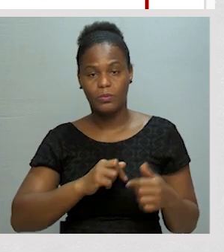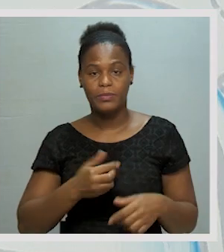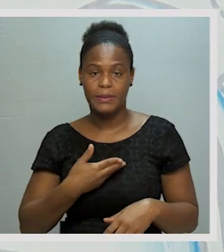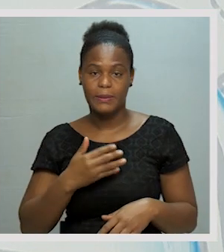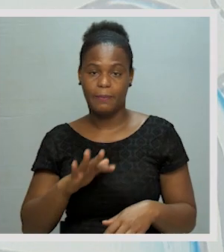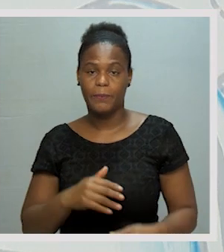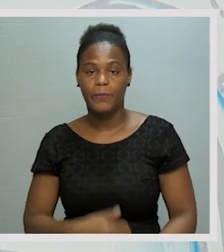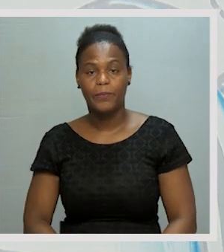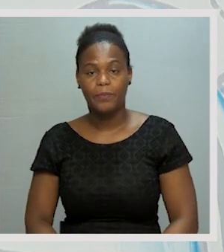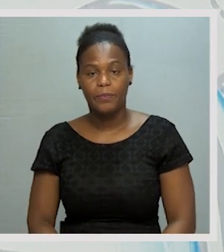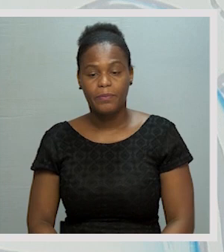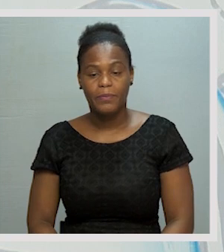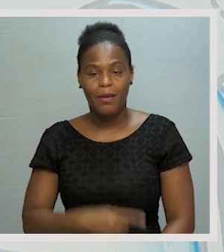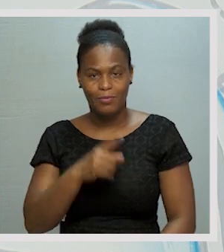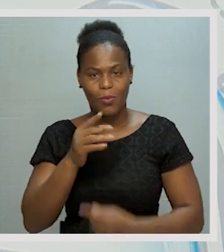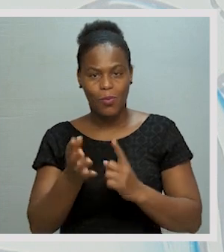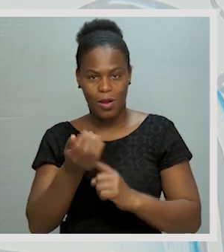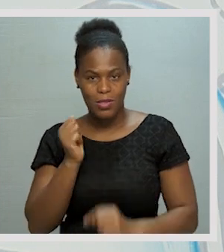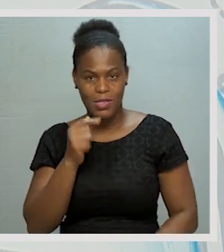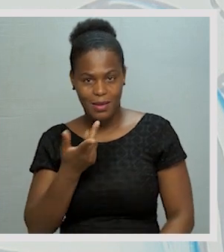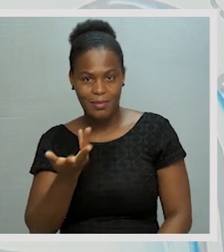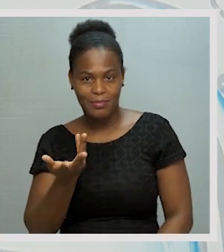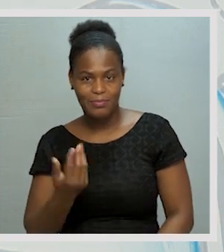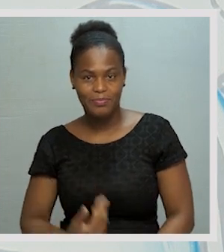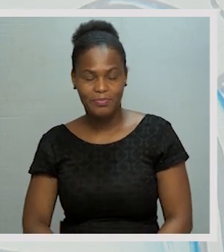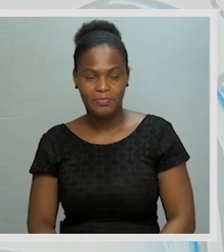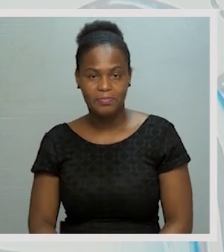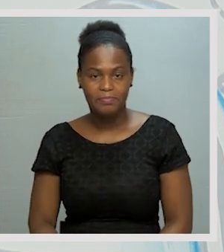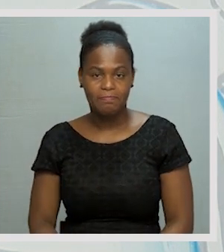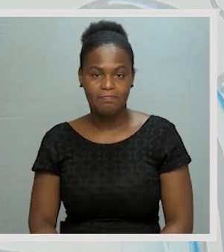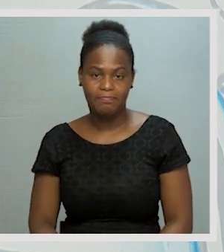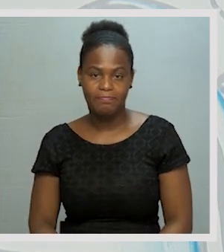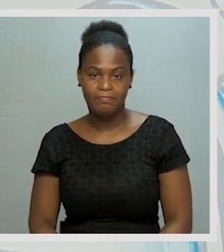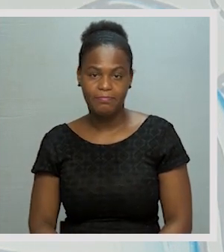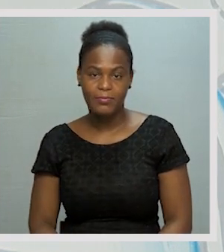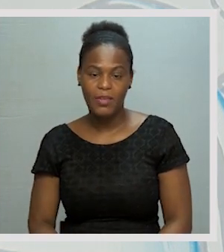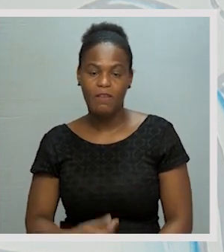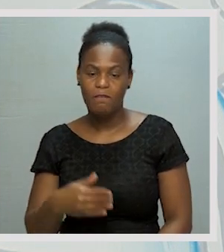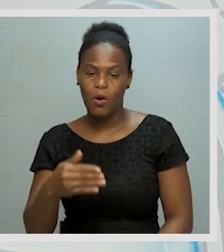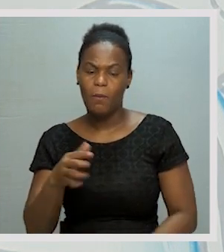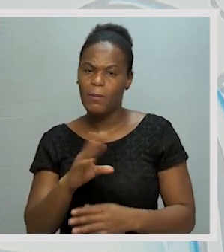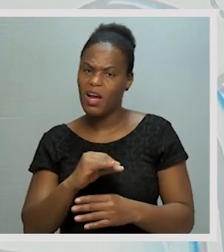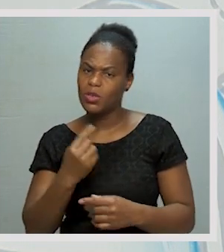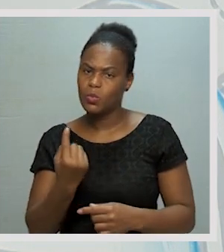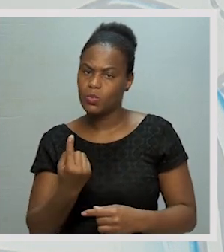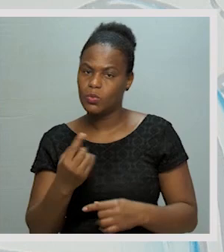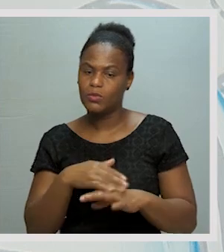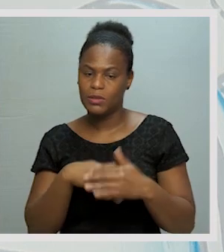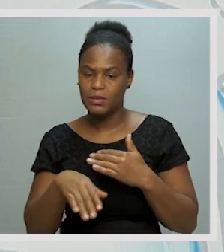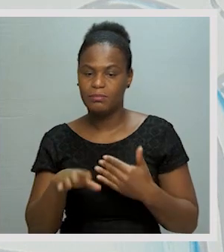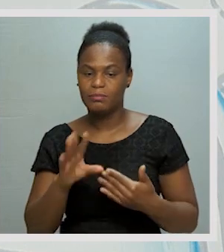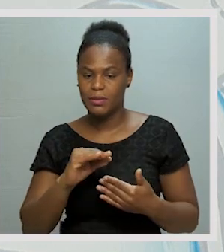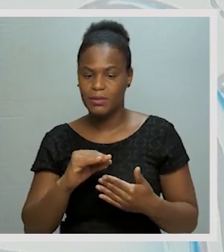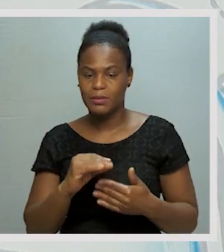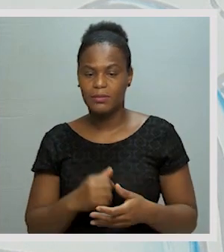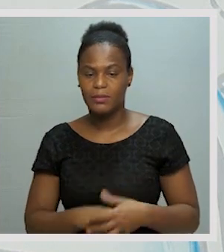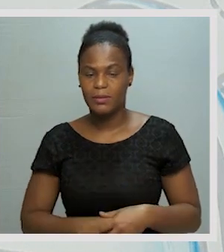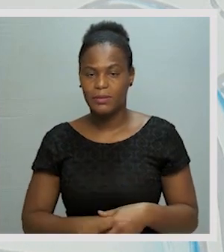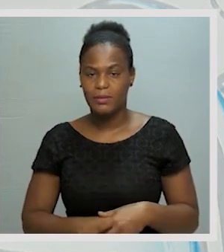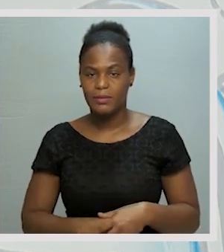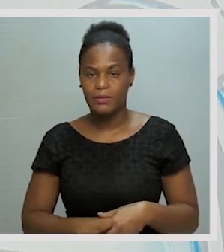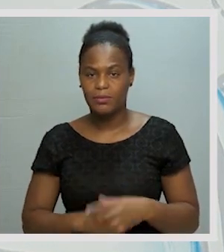quê? 8 dezenas. Uma dezena transportada, mais 4 dezenas que já tínhamos, dá